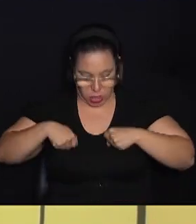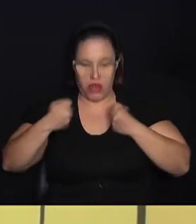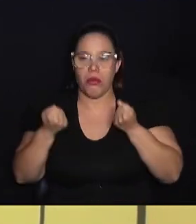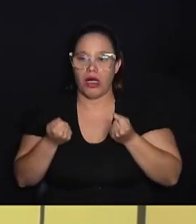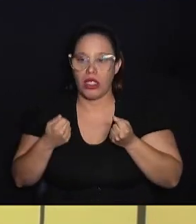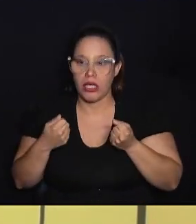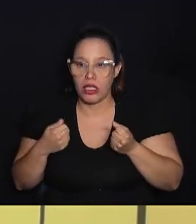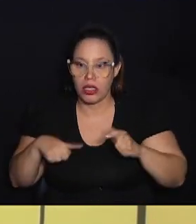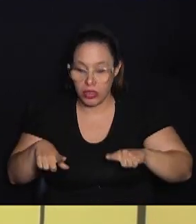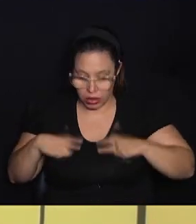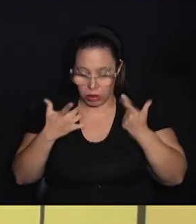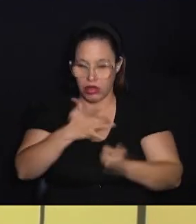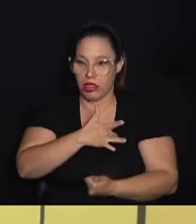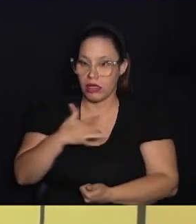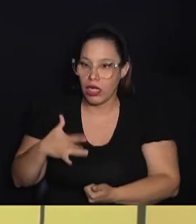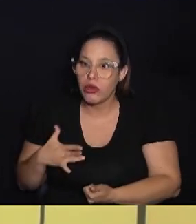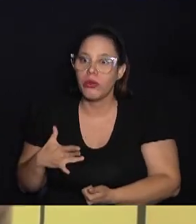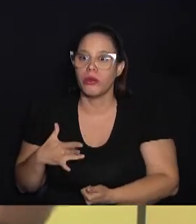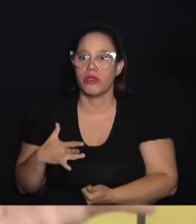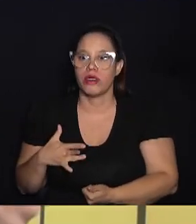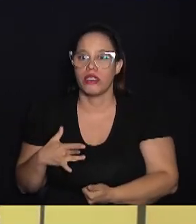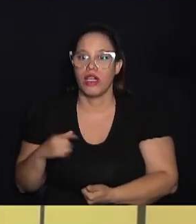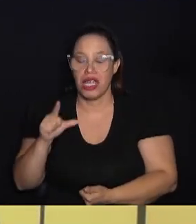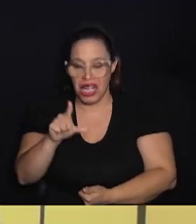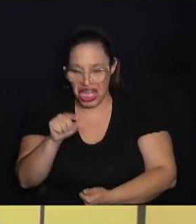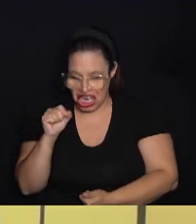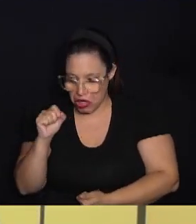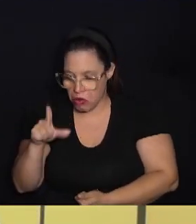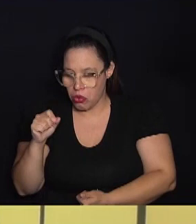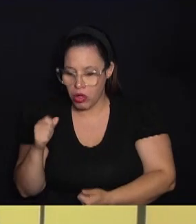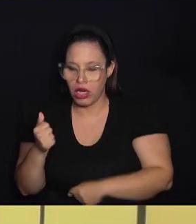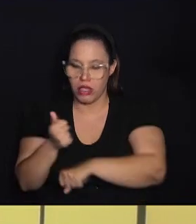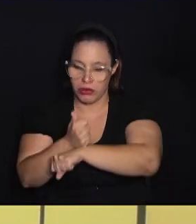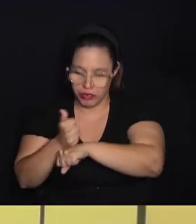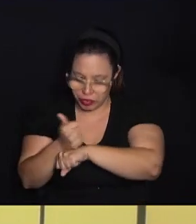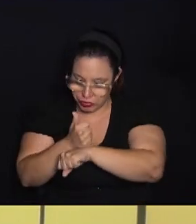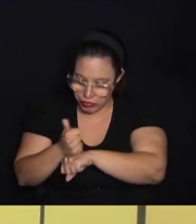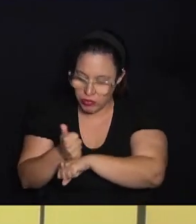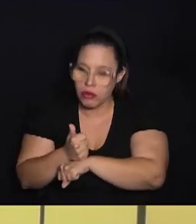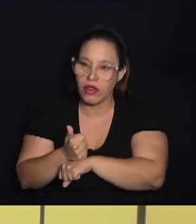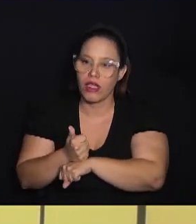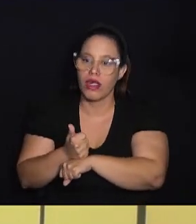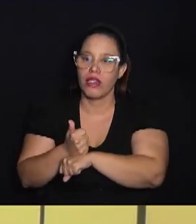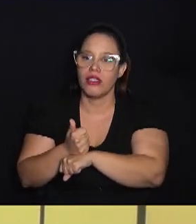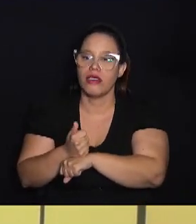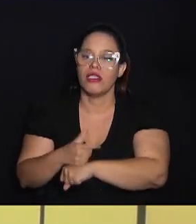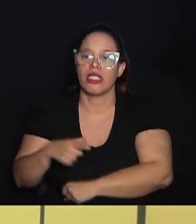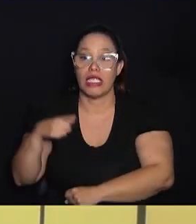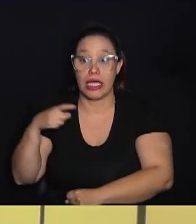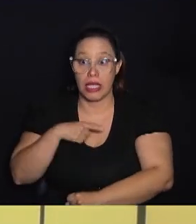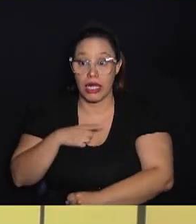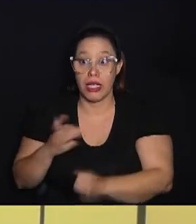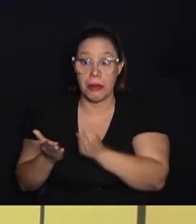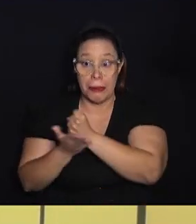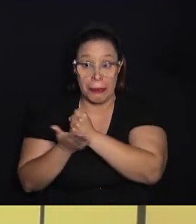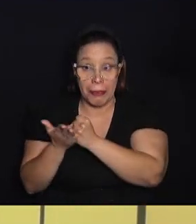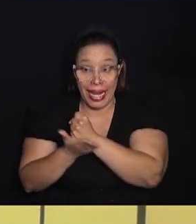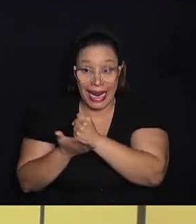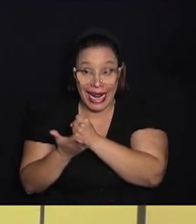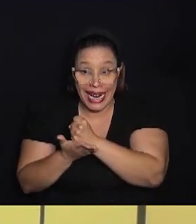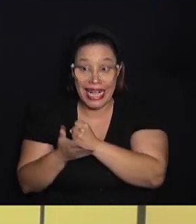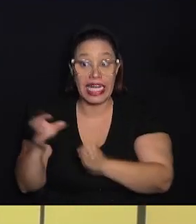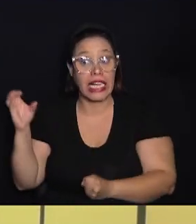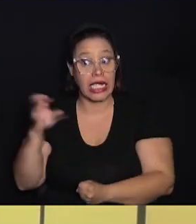à sua própria saúde né então escolher profissionais que estão baseados em evidência eh e que vão